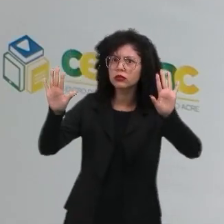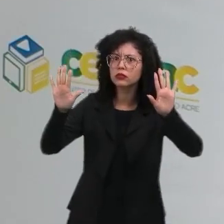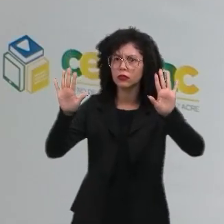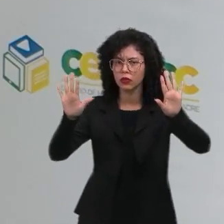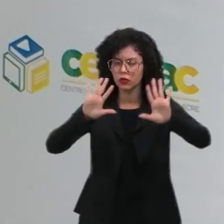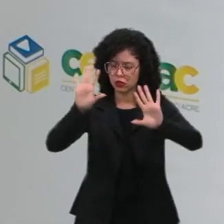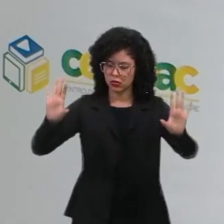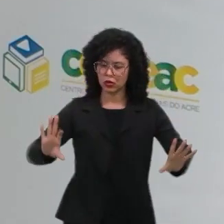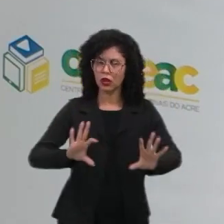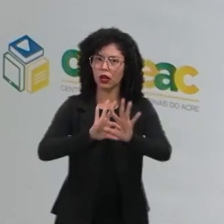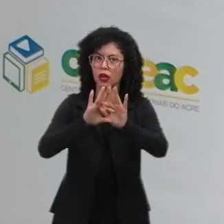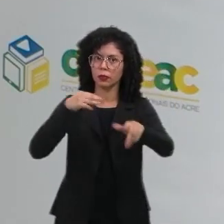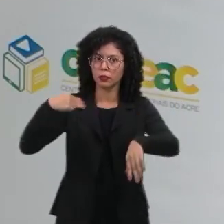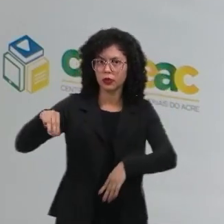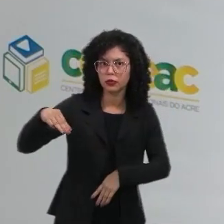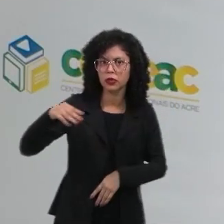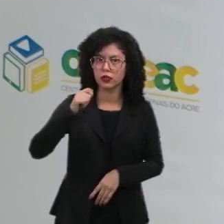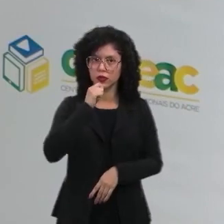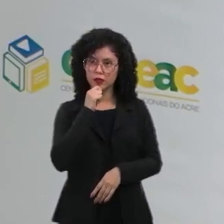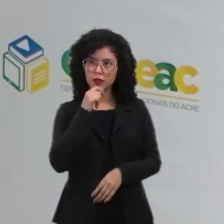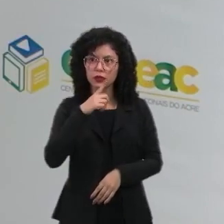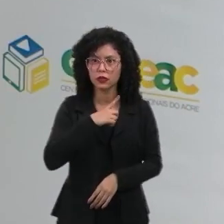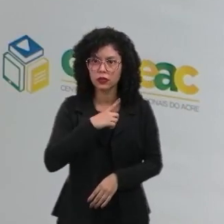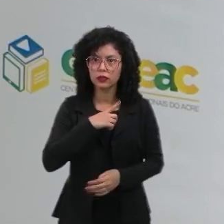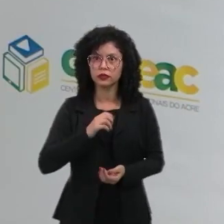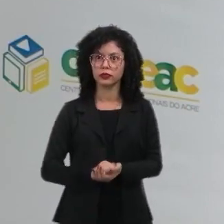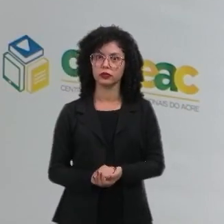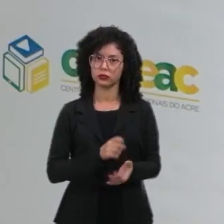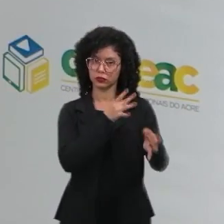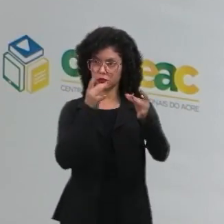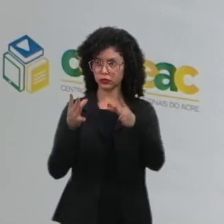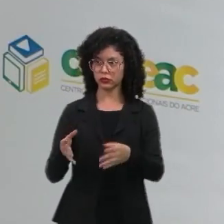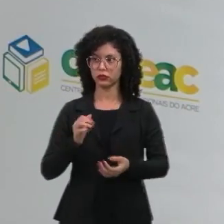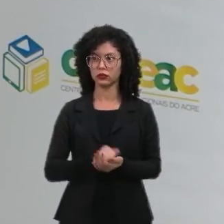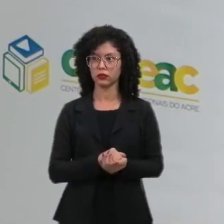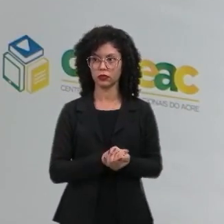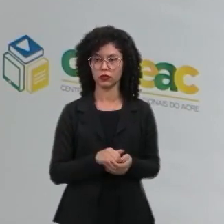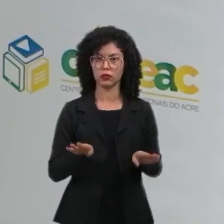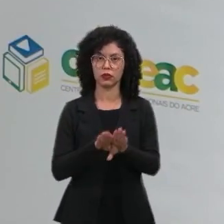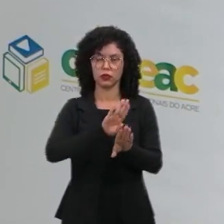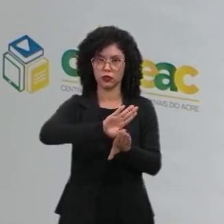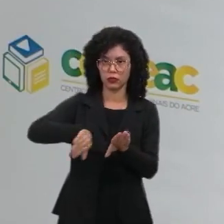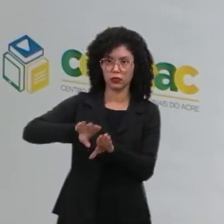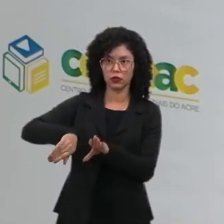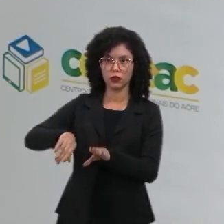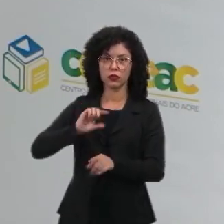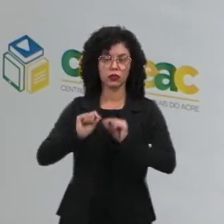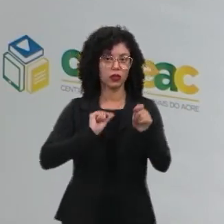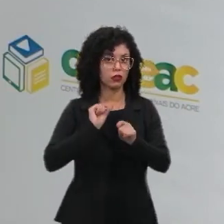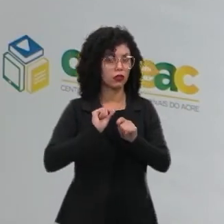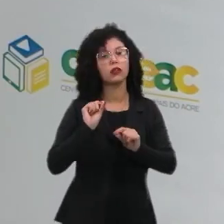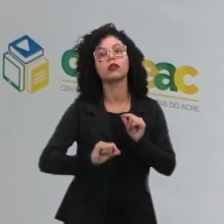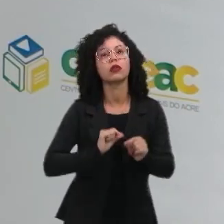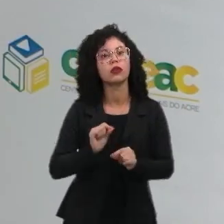essas relações matemáticas, elas vão, na dica, você vai eliminar um monte de etapa. O que a gente fazer de cálculo